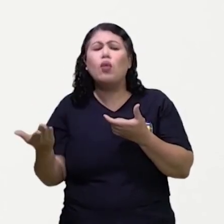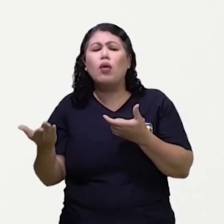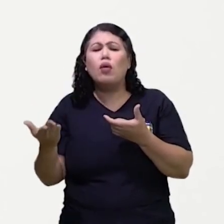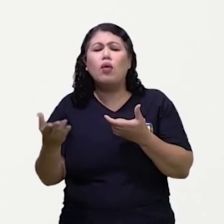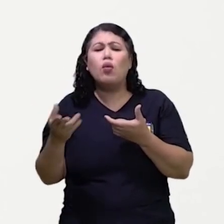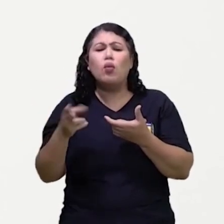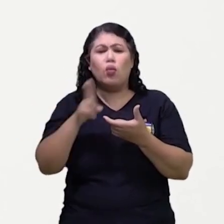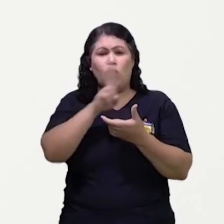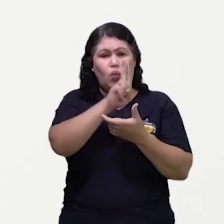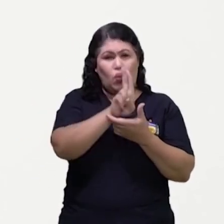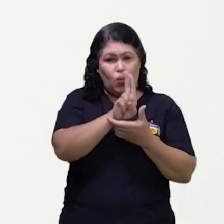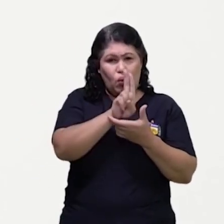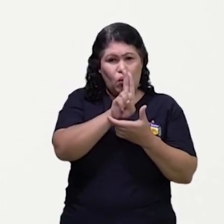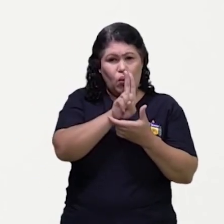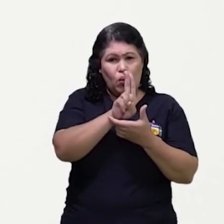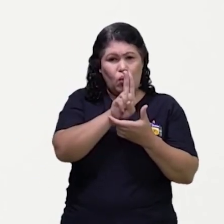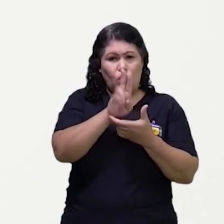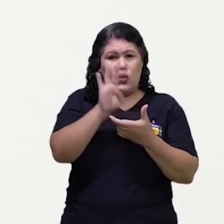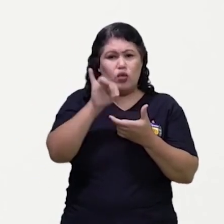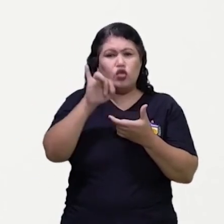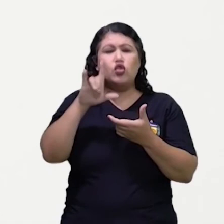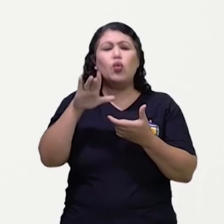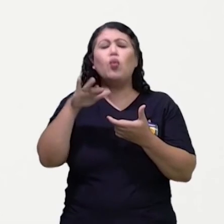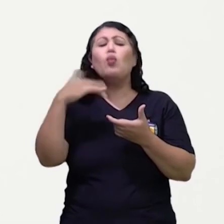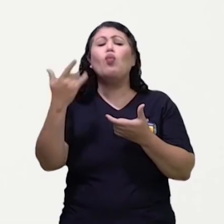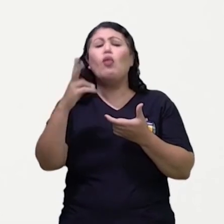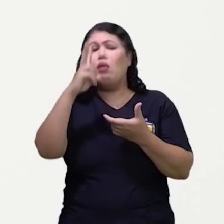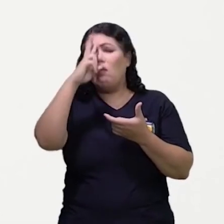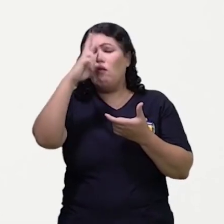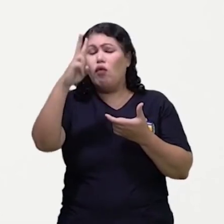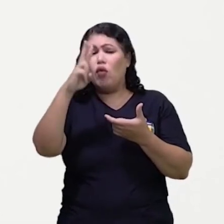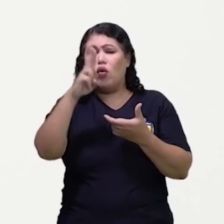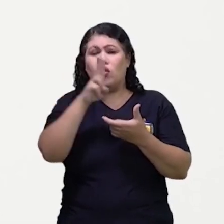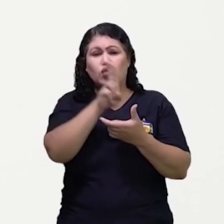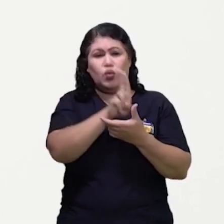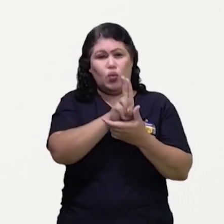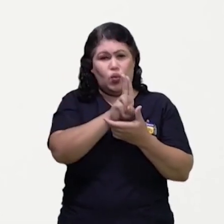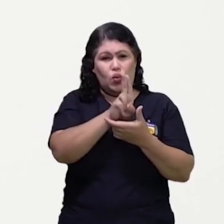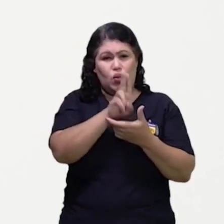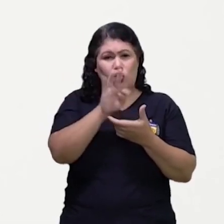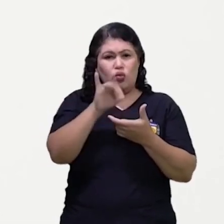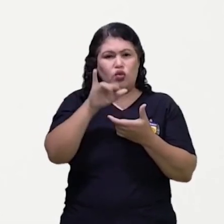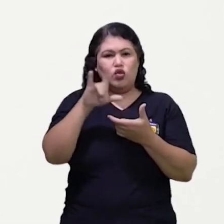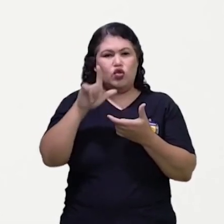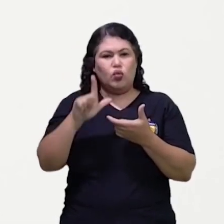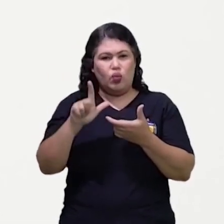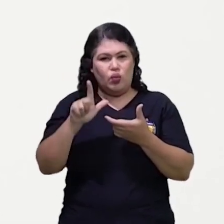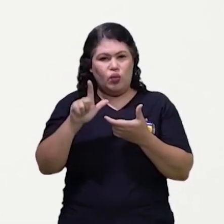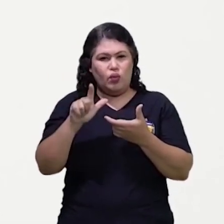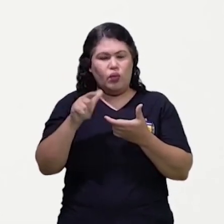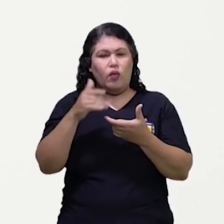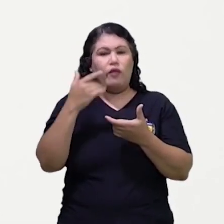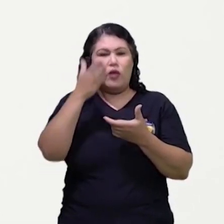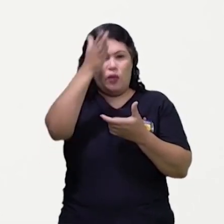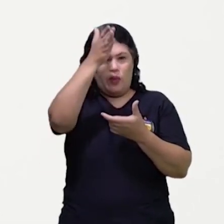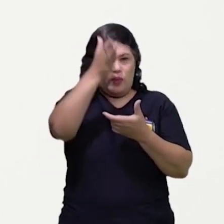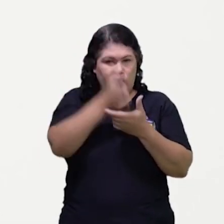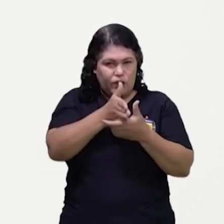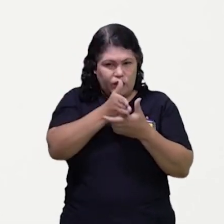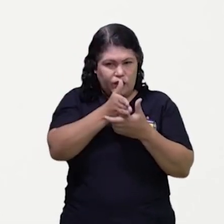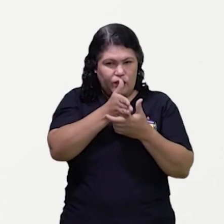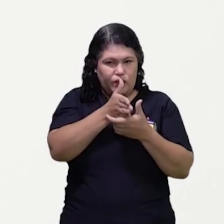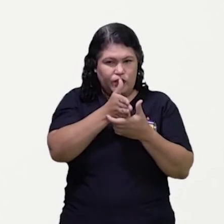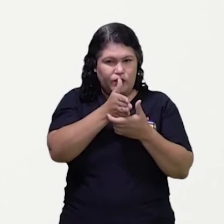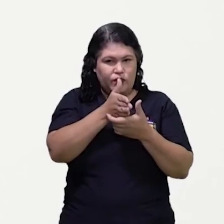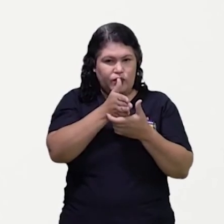eu falei útil? Ó, útil. Aqui, esse tracinho aqui, ó, é como se eu